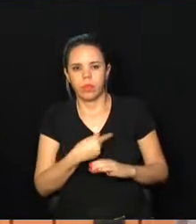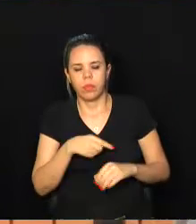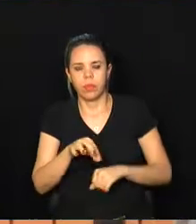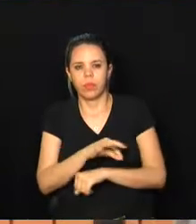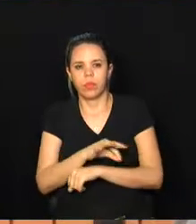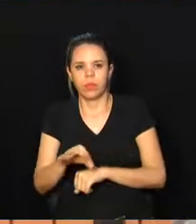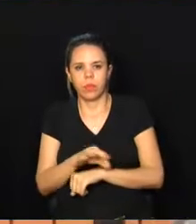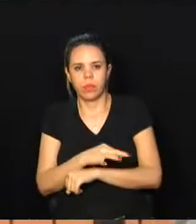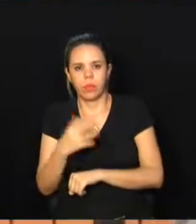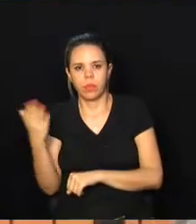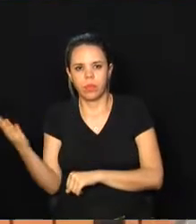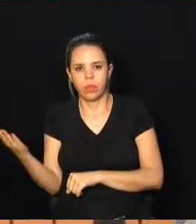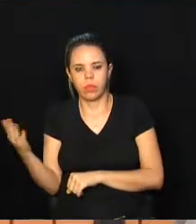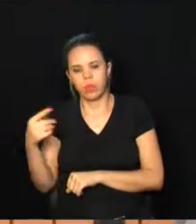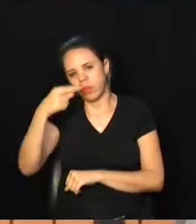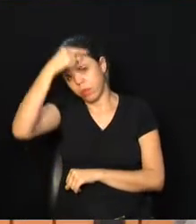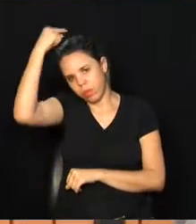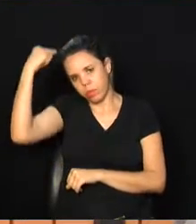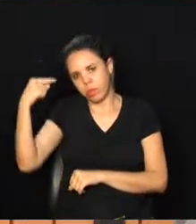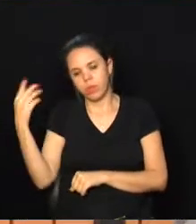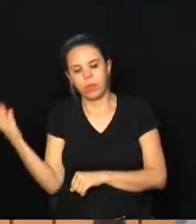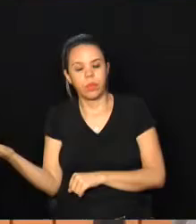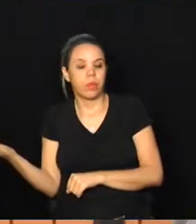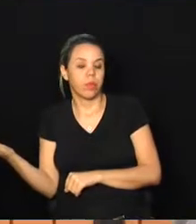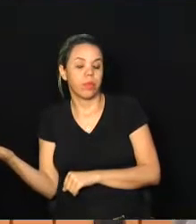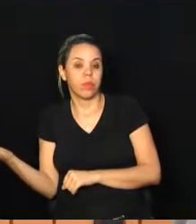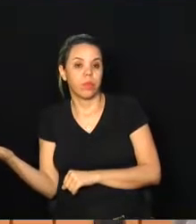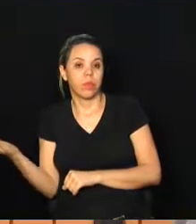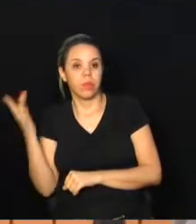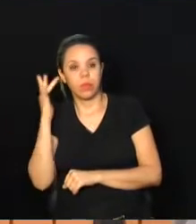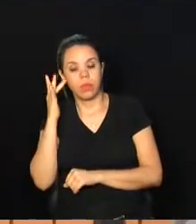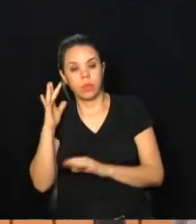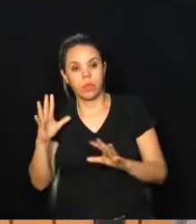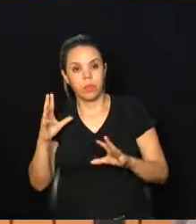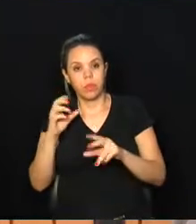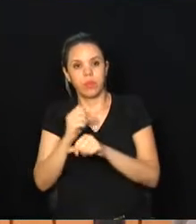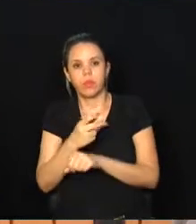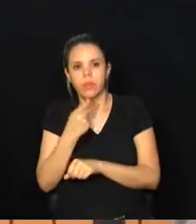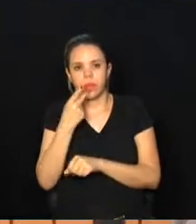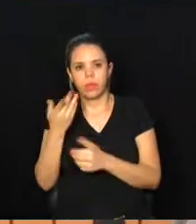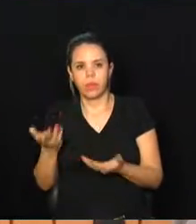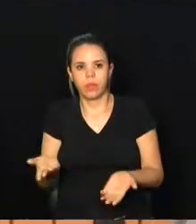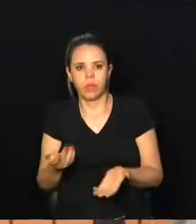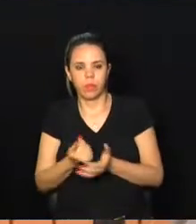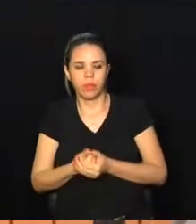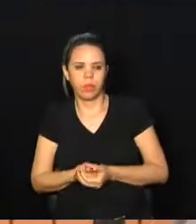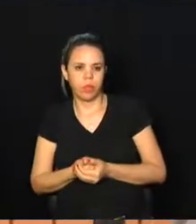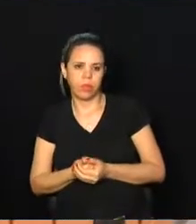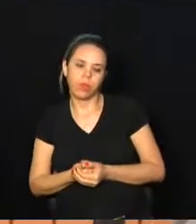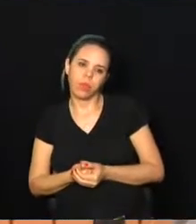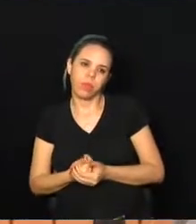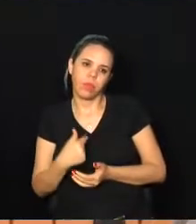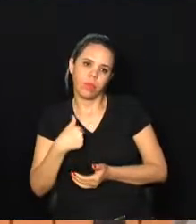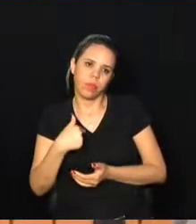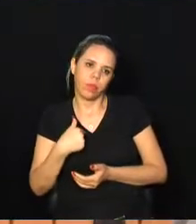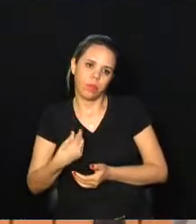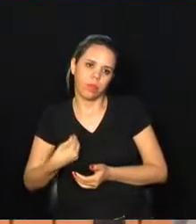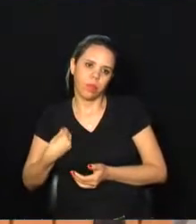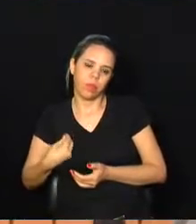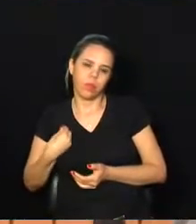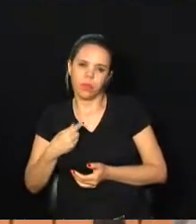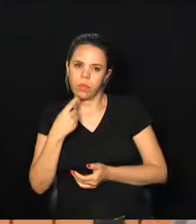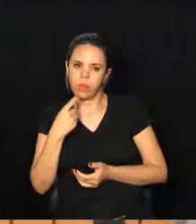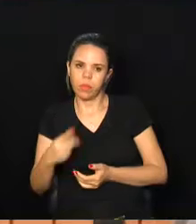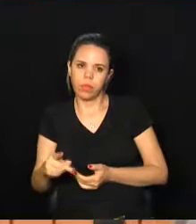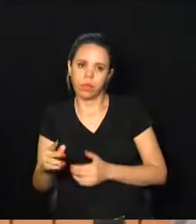arquiteto, né, Paulo. E eu acho que de tudo que ele falou, eu estou em Campinas